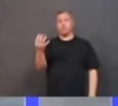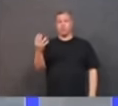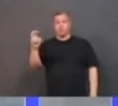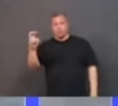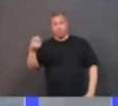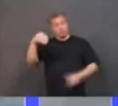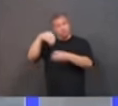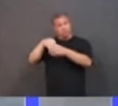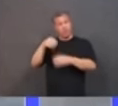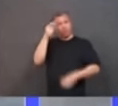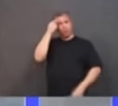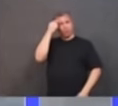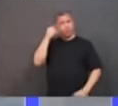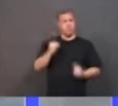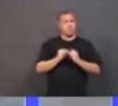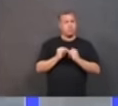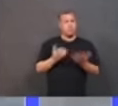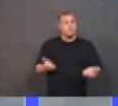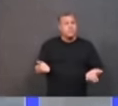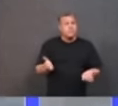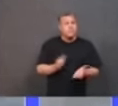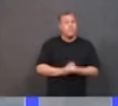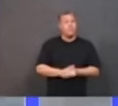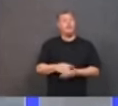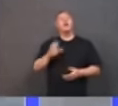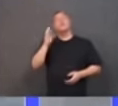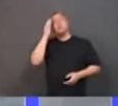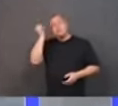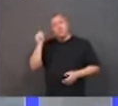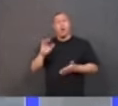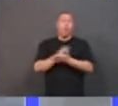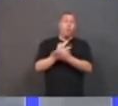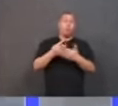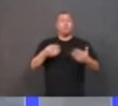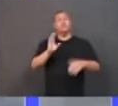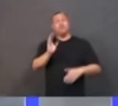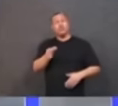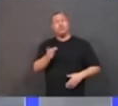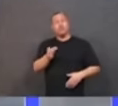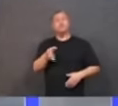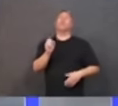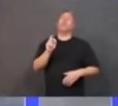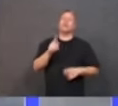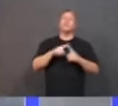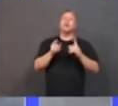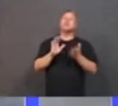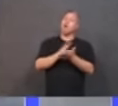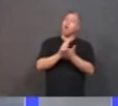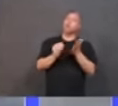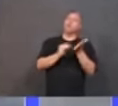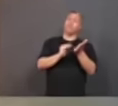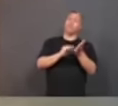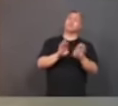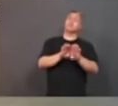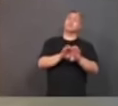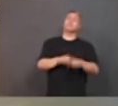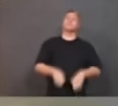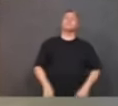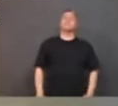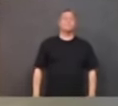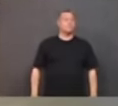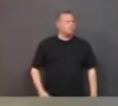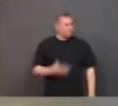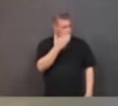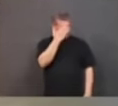que algumas medidas foram tomadas, mas elas ainda são insuficientes para atender essas temáticas no âmbito da instituição. Obrigado, professor